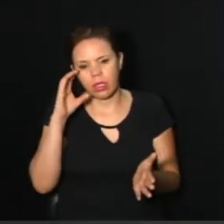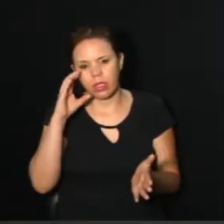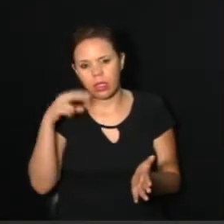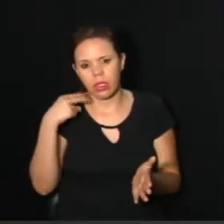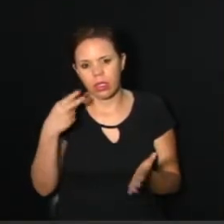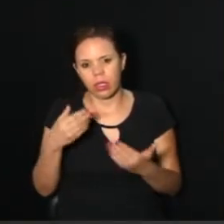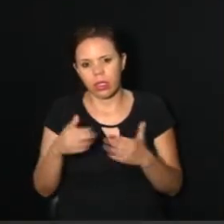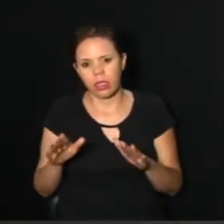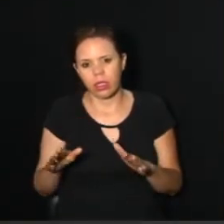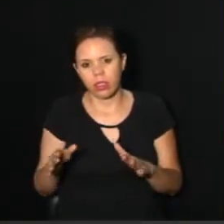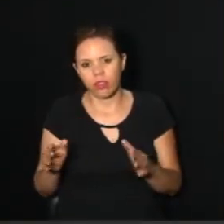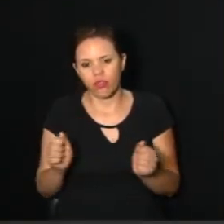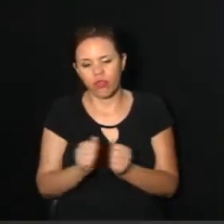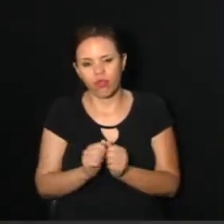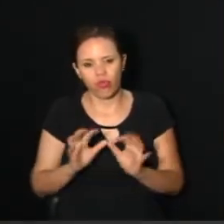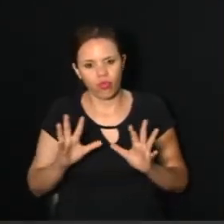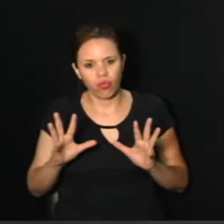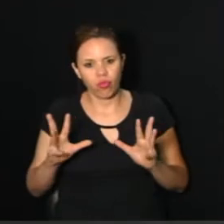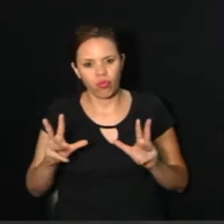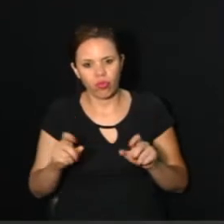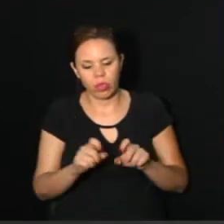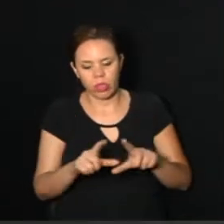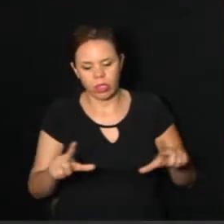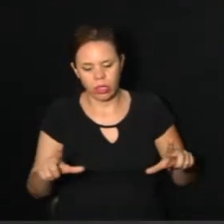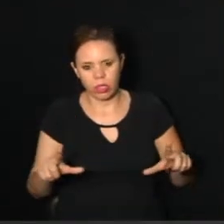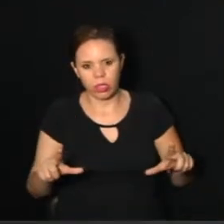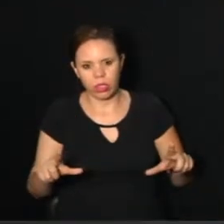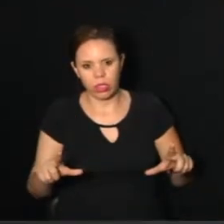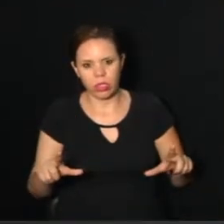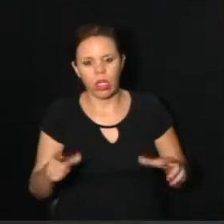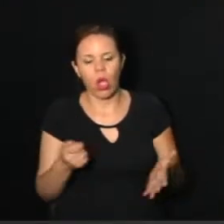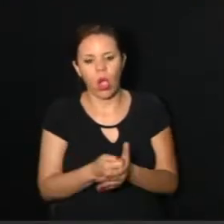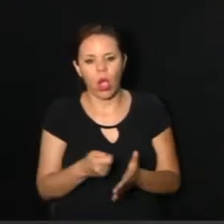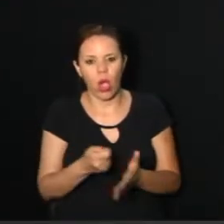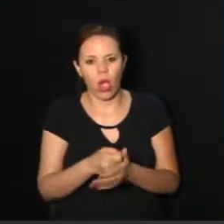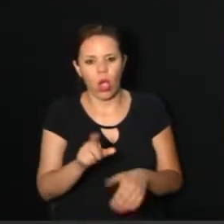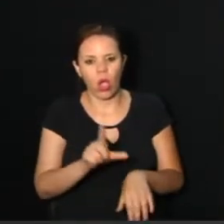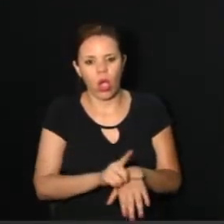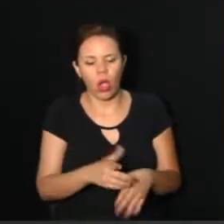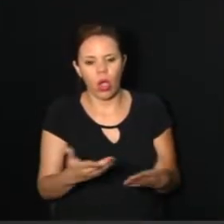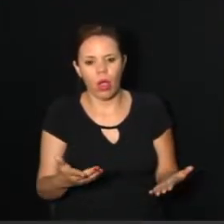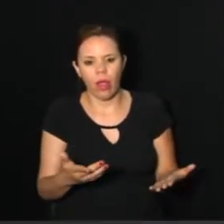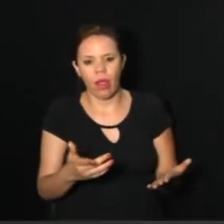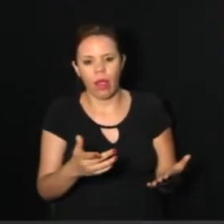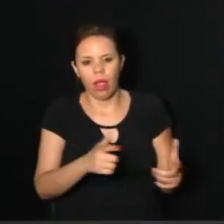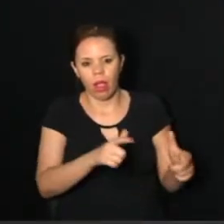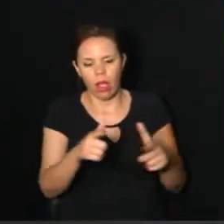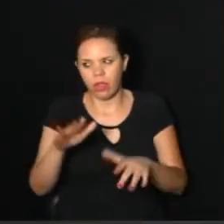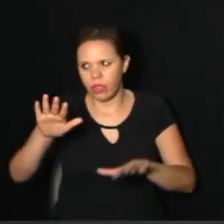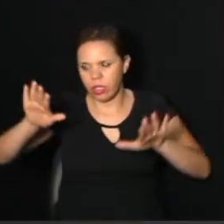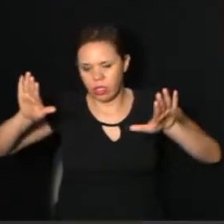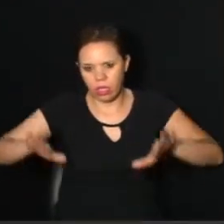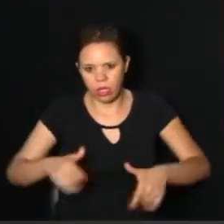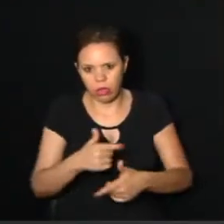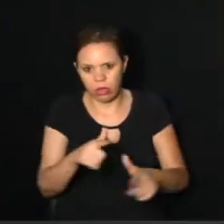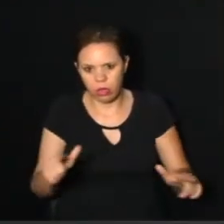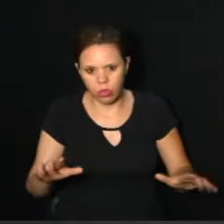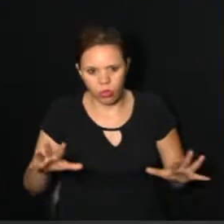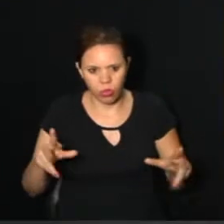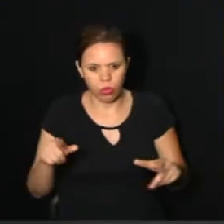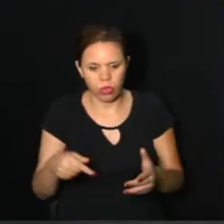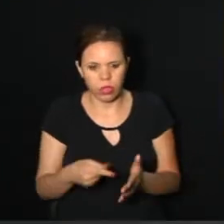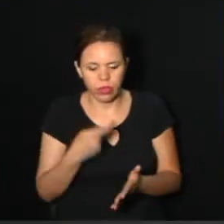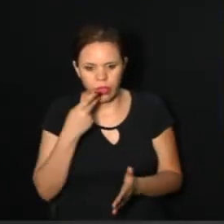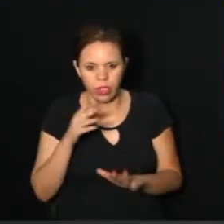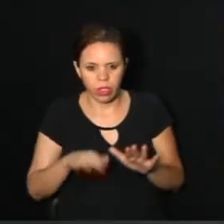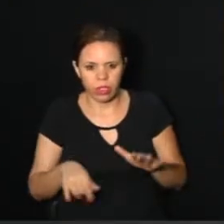público. Junta toda essa placa que o comércio é obrigado a colocar na parede, e muitas vezes nem parede tem, para colocar tudo isso